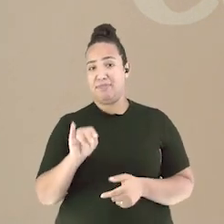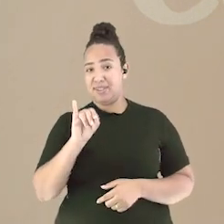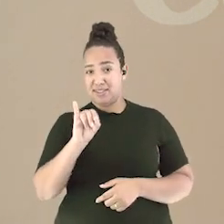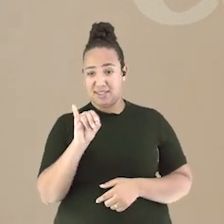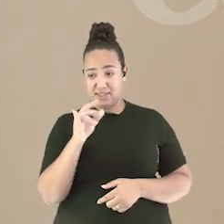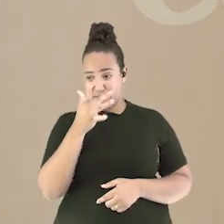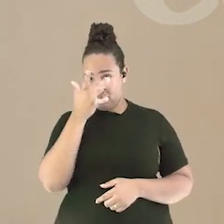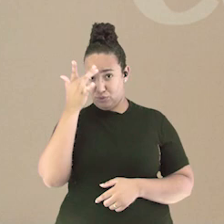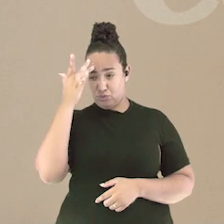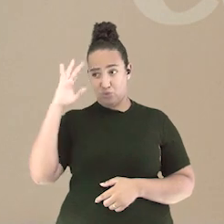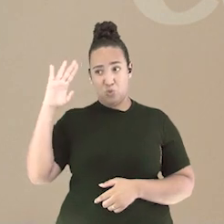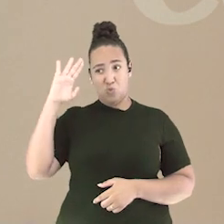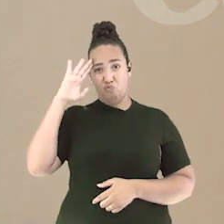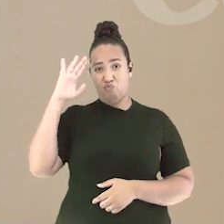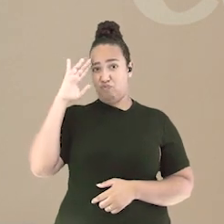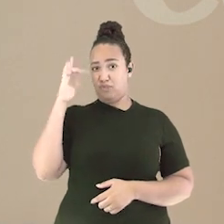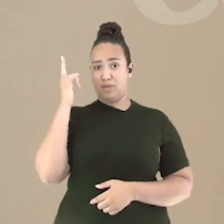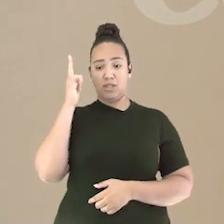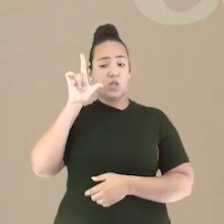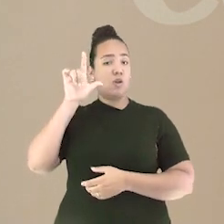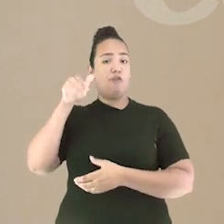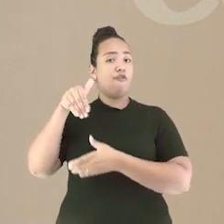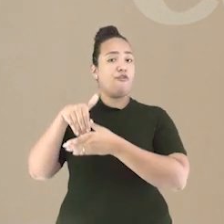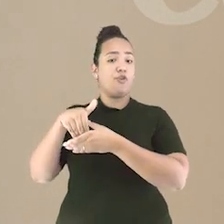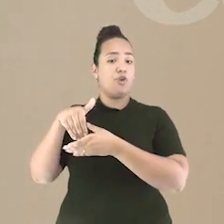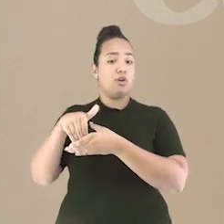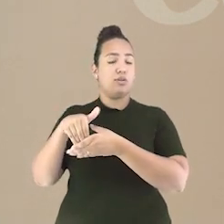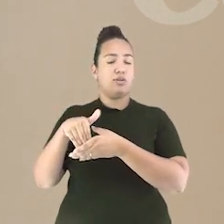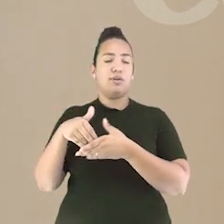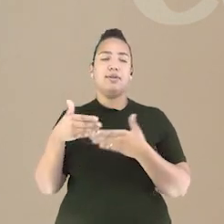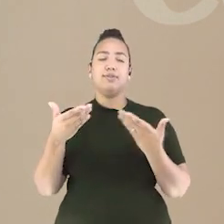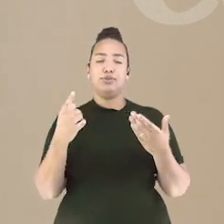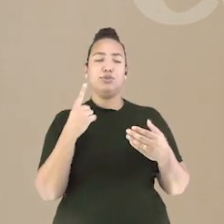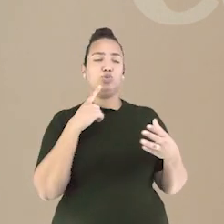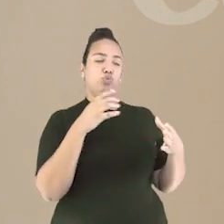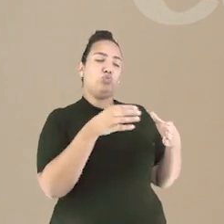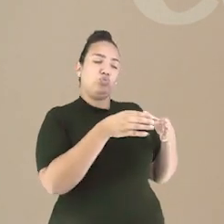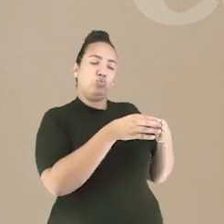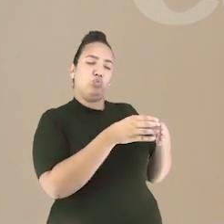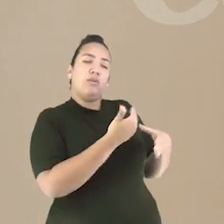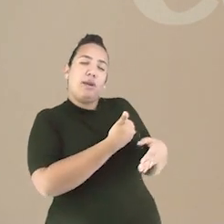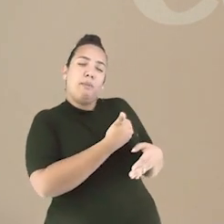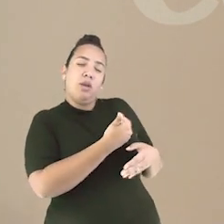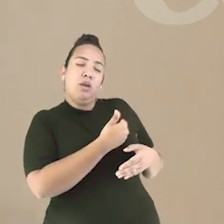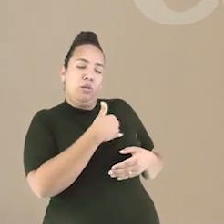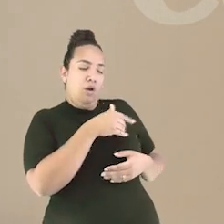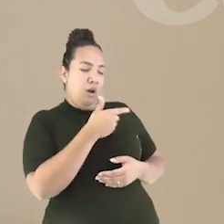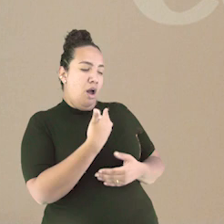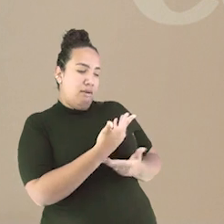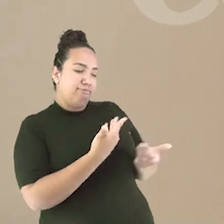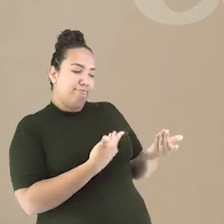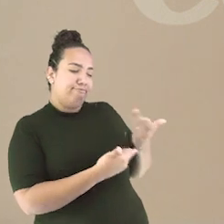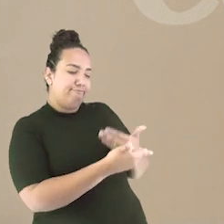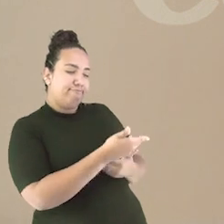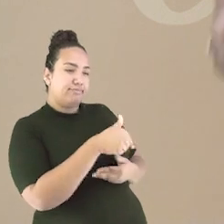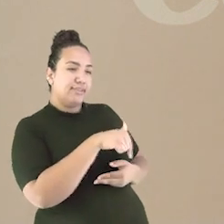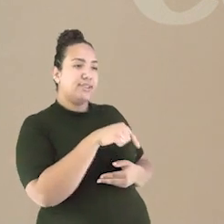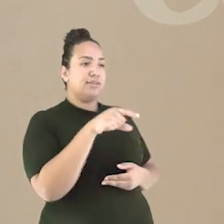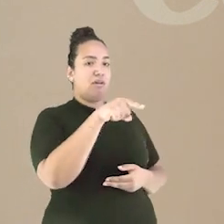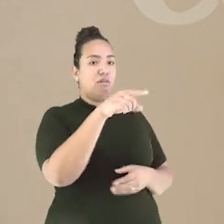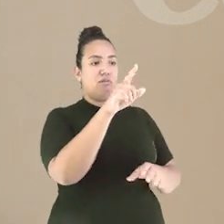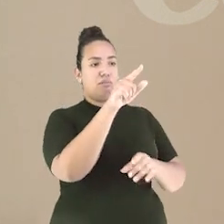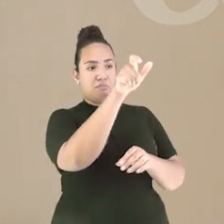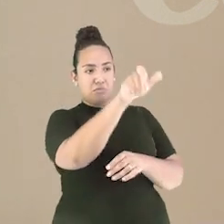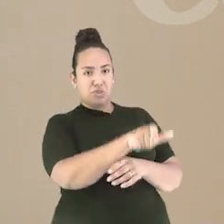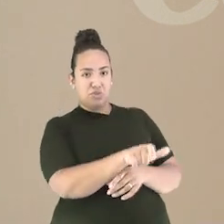não fosse o indicado pelo coronel, uma comissão, que era bem amiga do coronel, poderia impedir esse candidato de